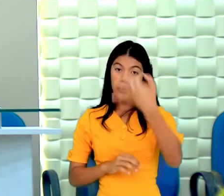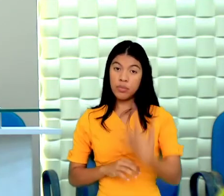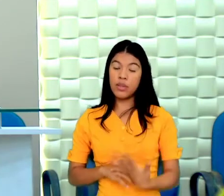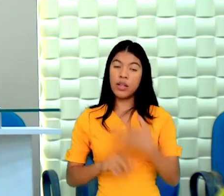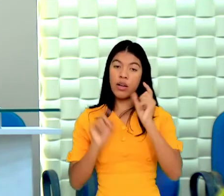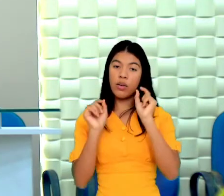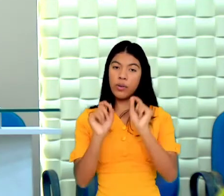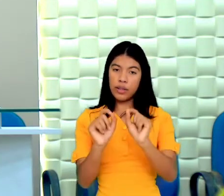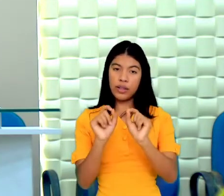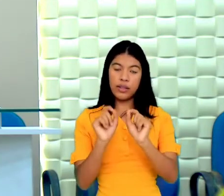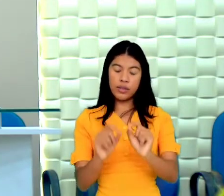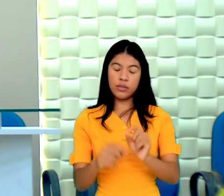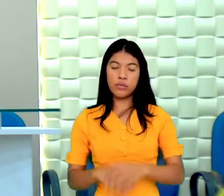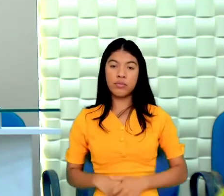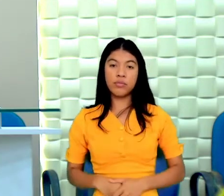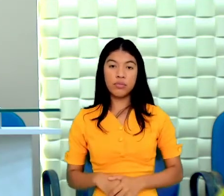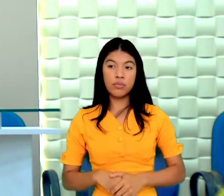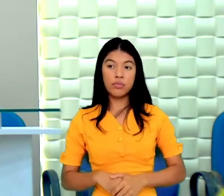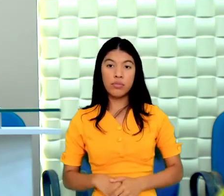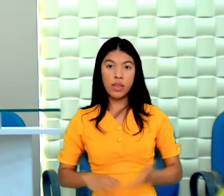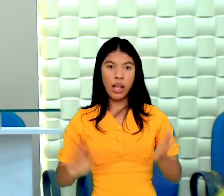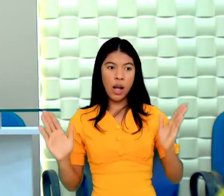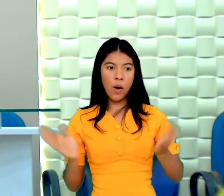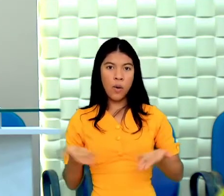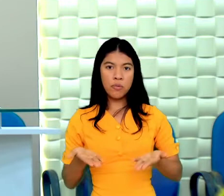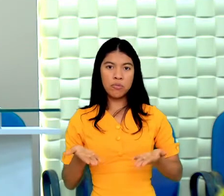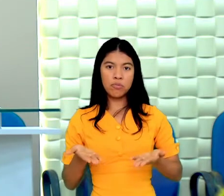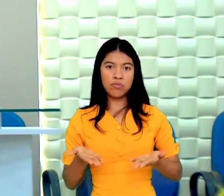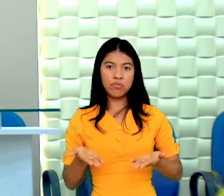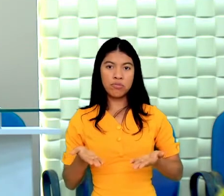isso. Muito mais agora, sendo